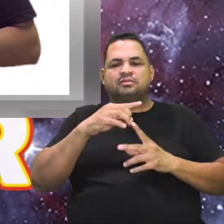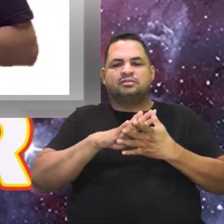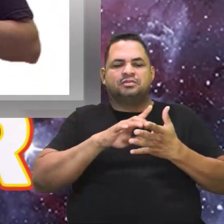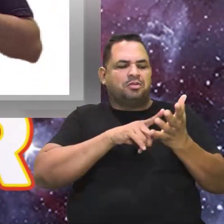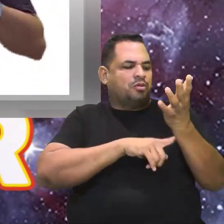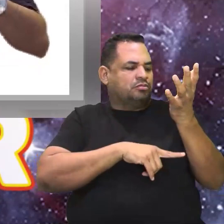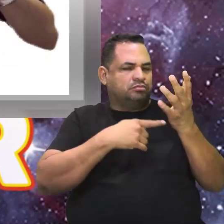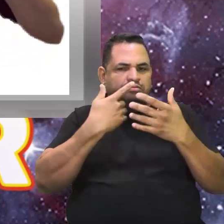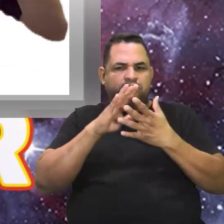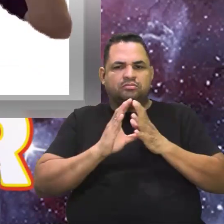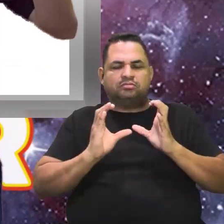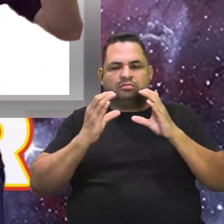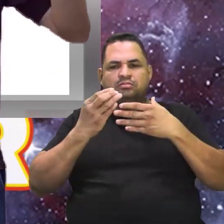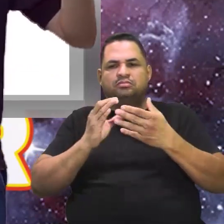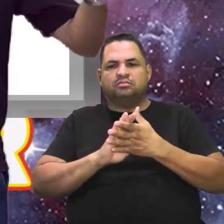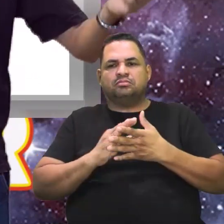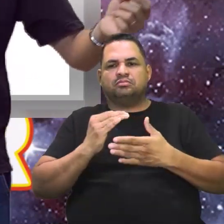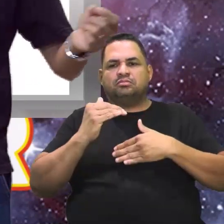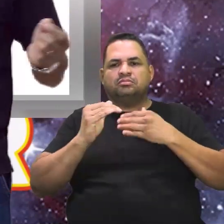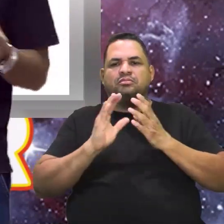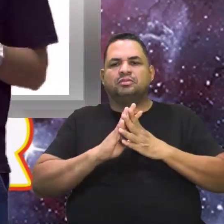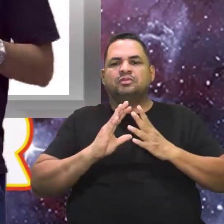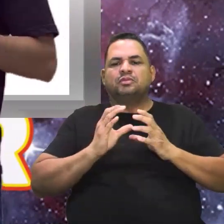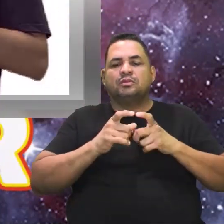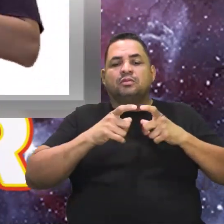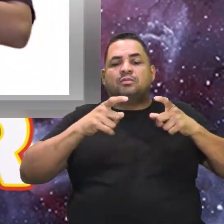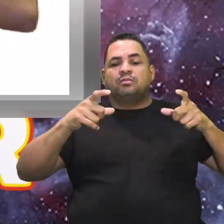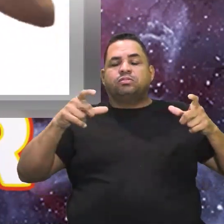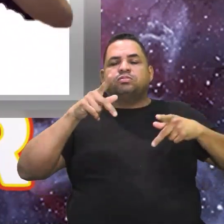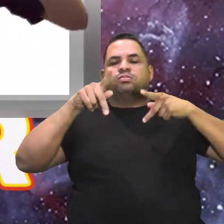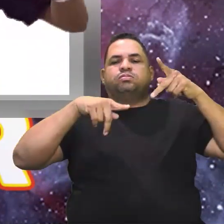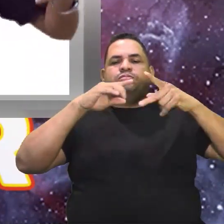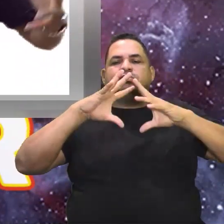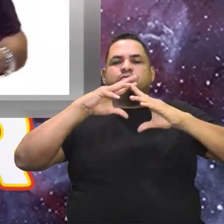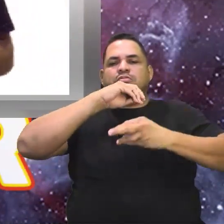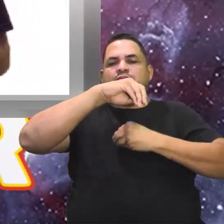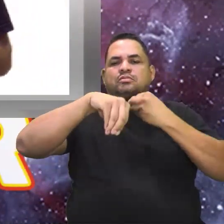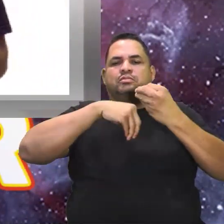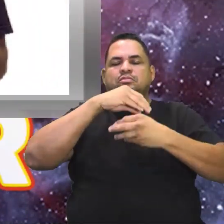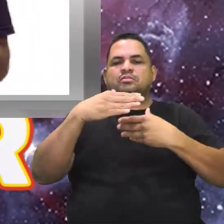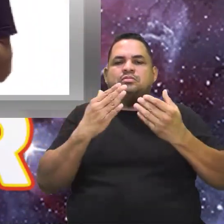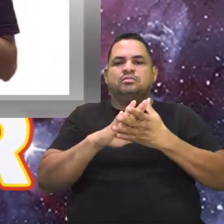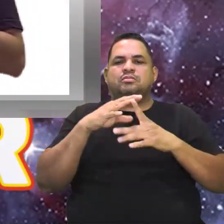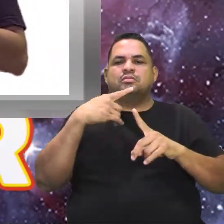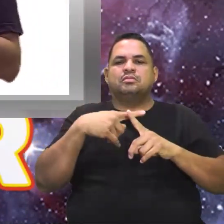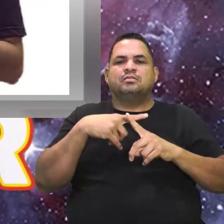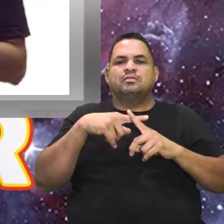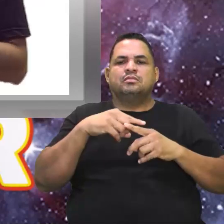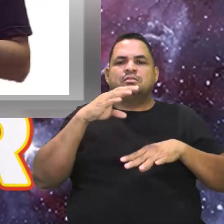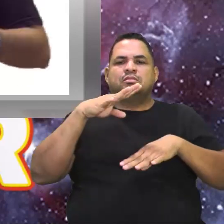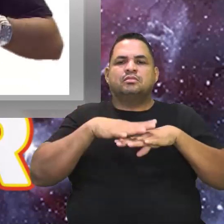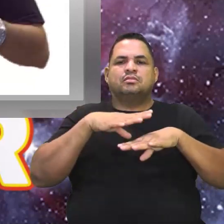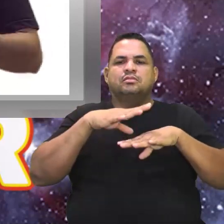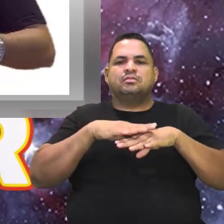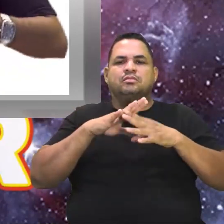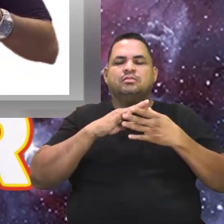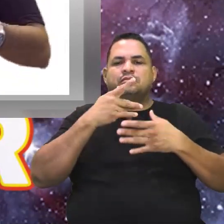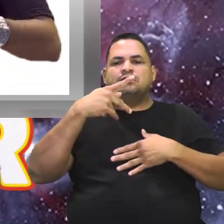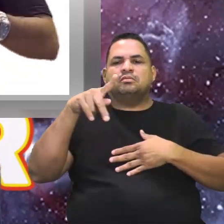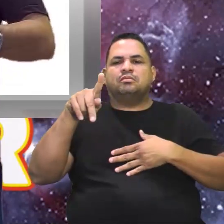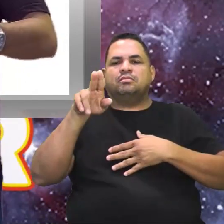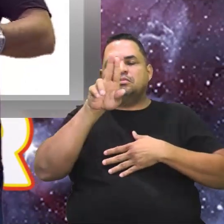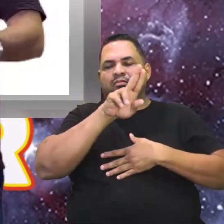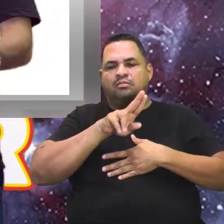grupo sanguíneo, falando sobre o crescimento populacional, ele vai em tudo, ele mistura com todo mundo, porque é matemática e